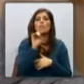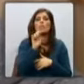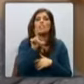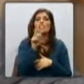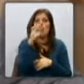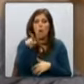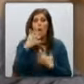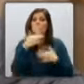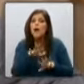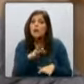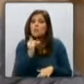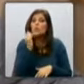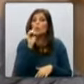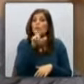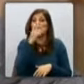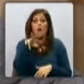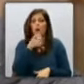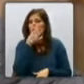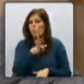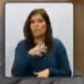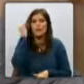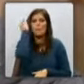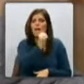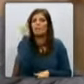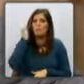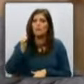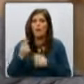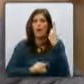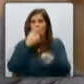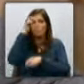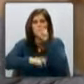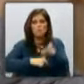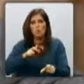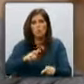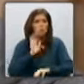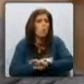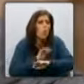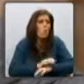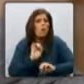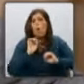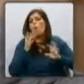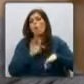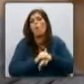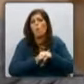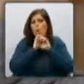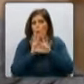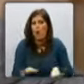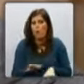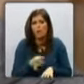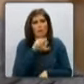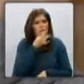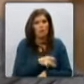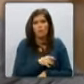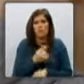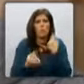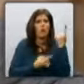não permite que se possa matar algumas pessoas, sejam elas culpadas ou não, não permite que